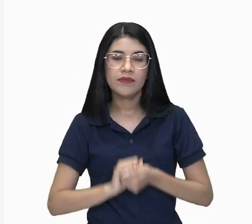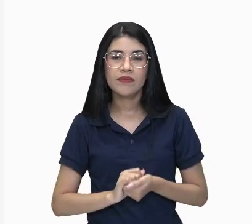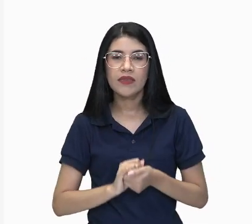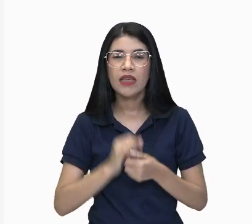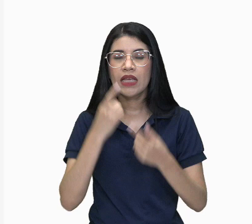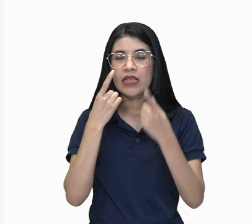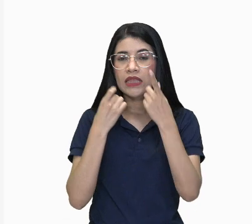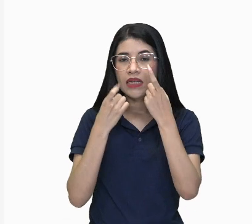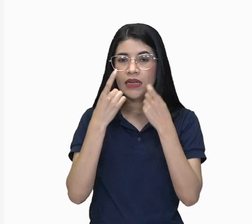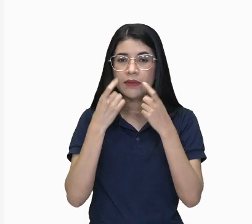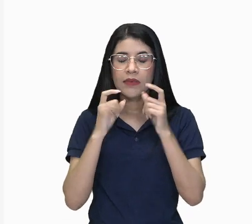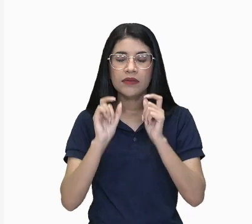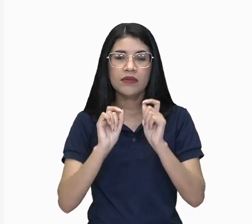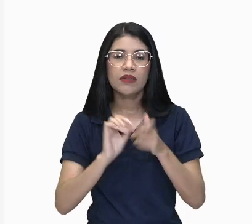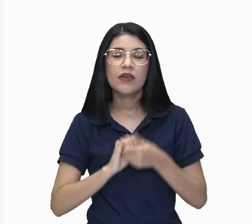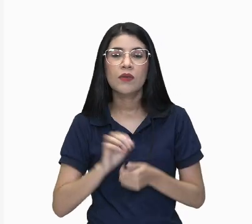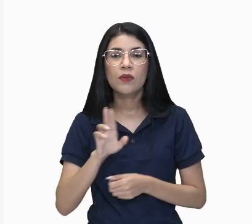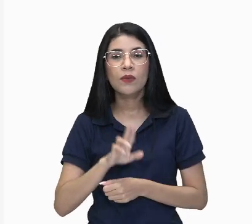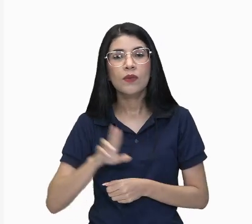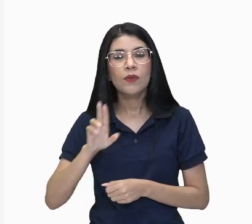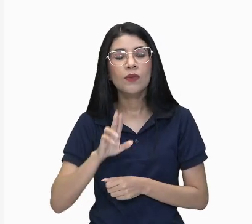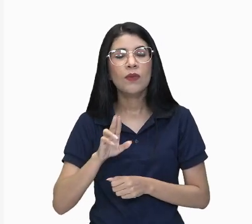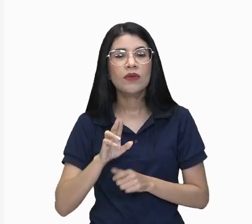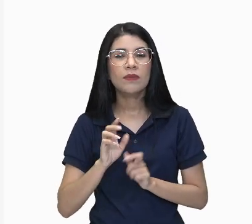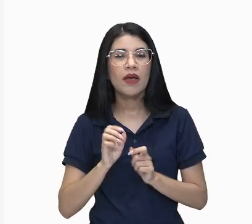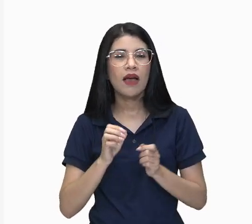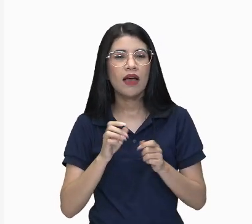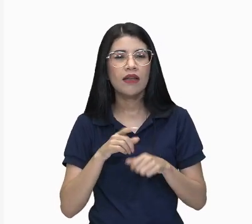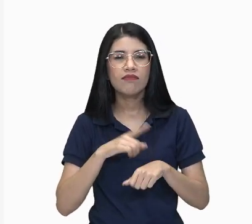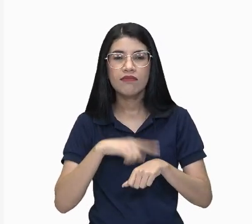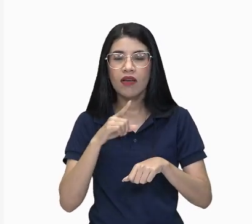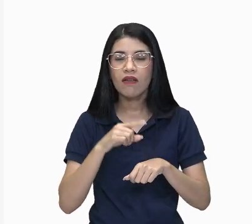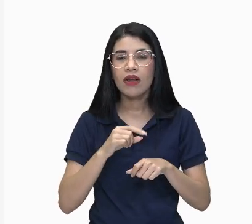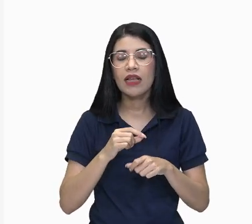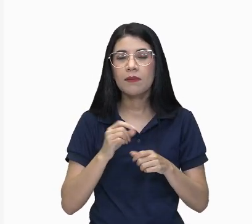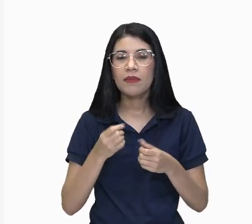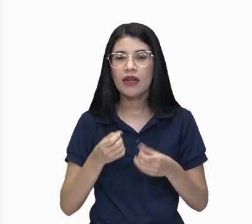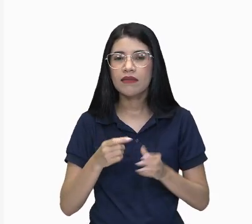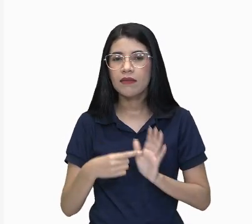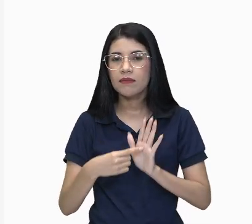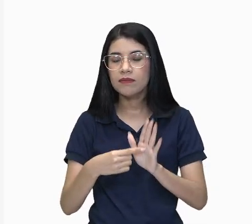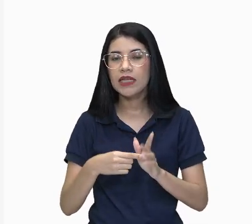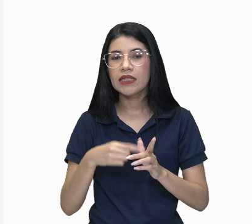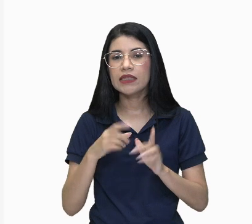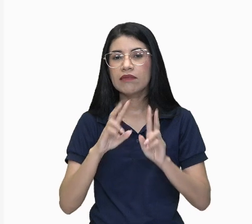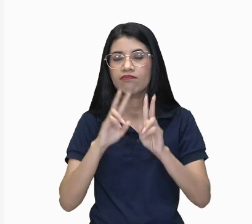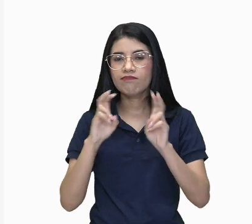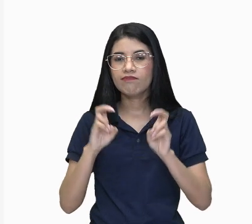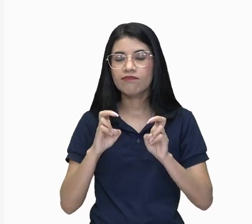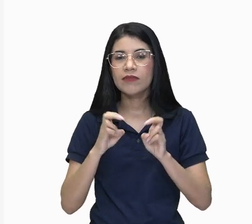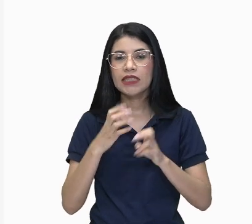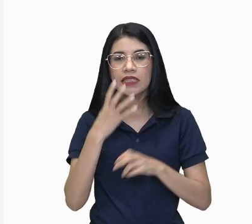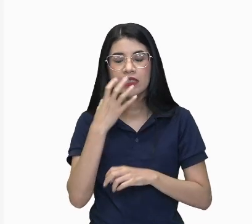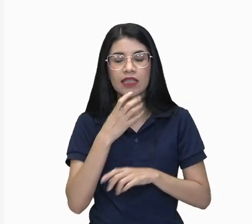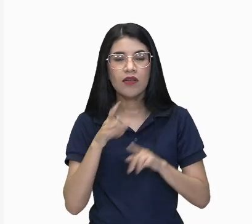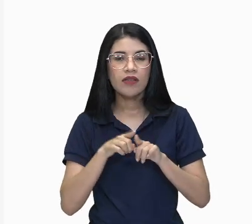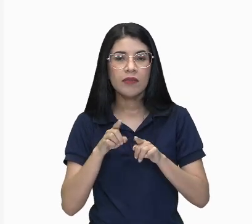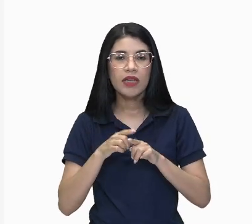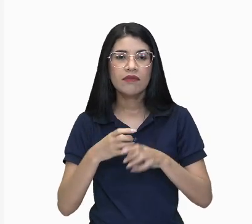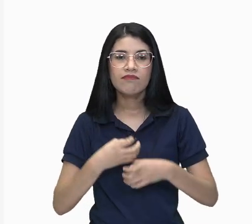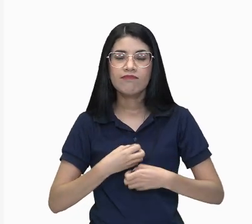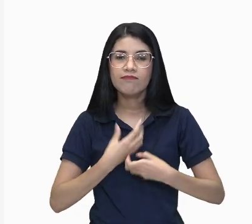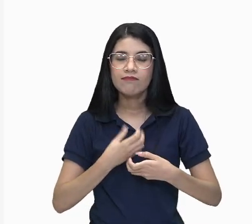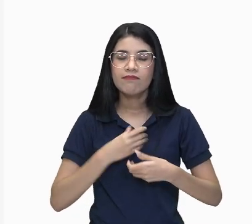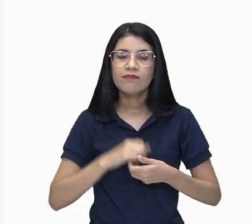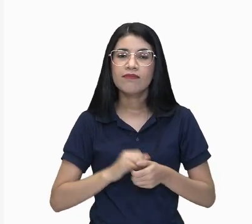Usa a improvisação para explorar temas sérios e emocionais. E aí, tem uma pergunta para vocês aí. Vamos